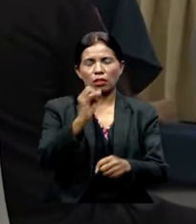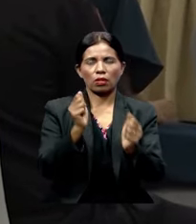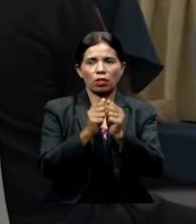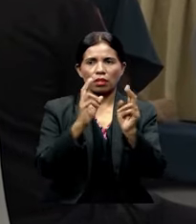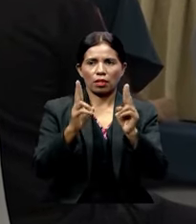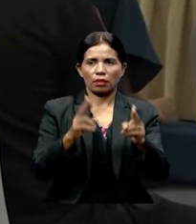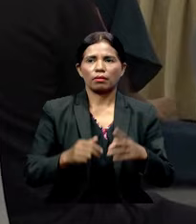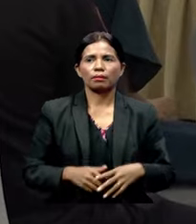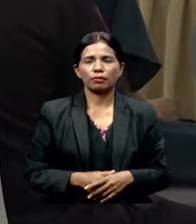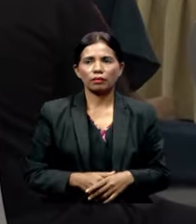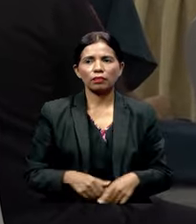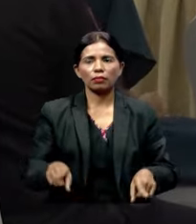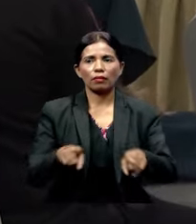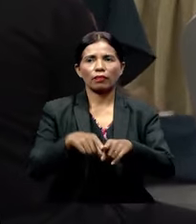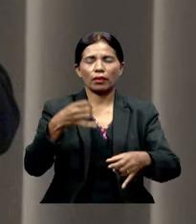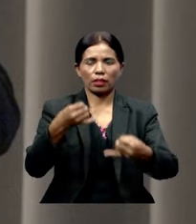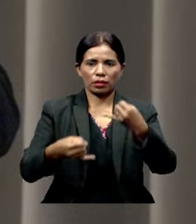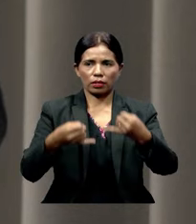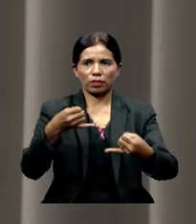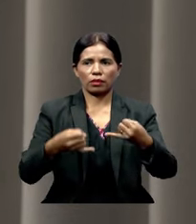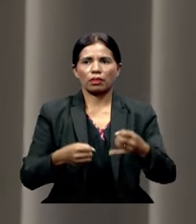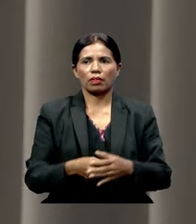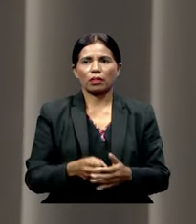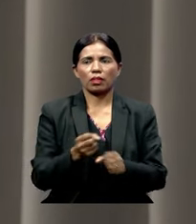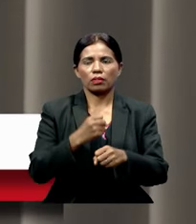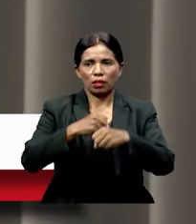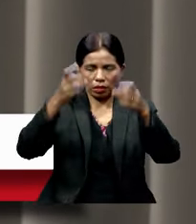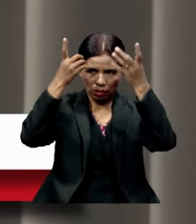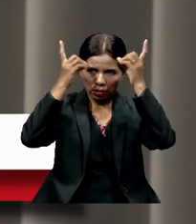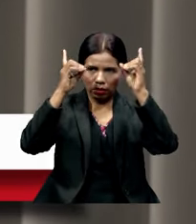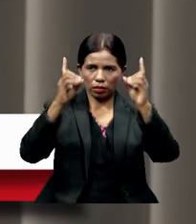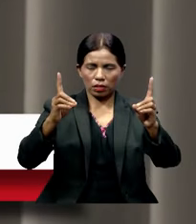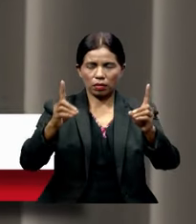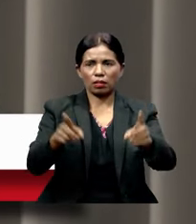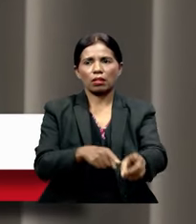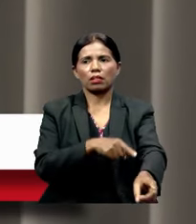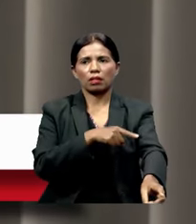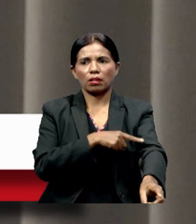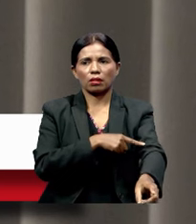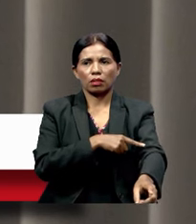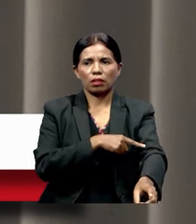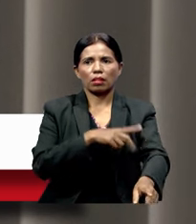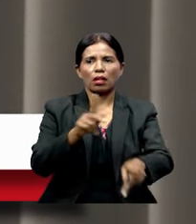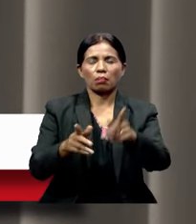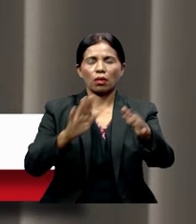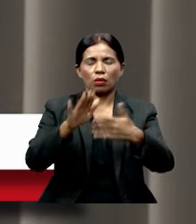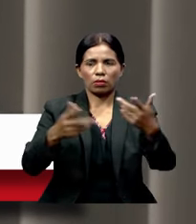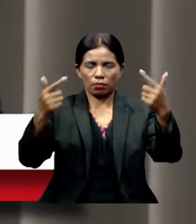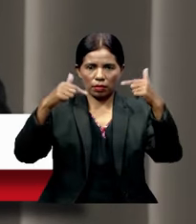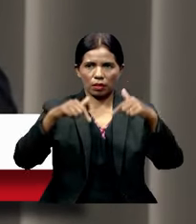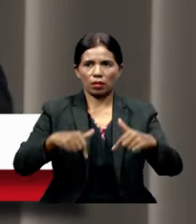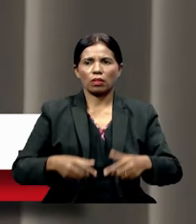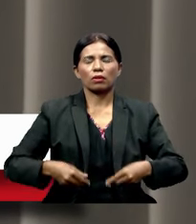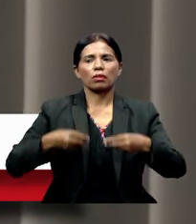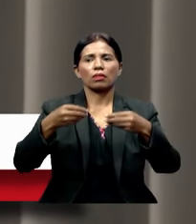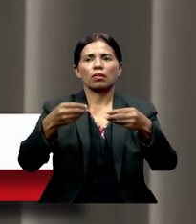rolalais halese juiz atu halo decisão cleor lari julgamento e ma hutu mai diona